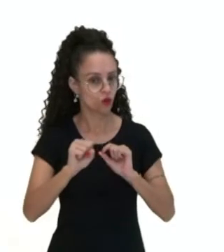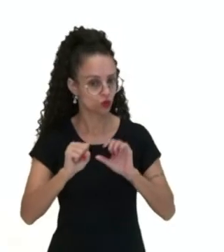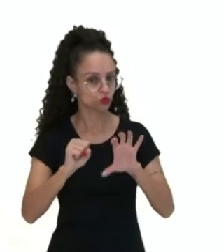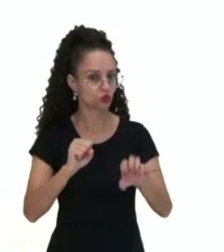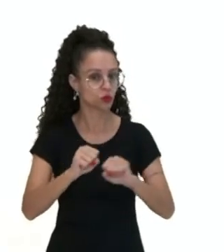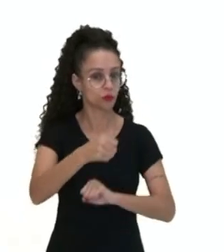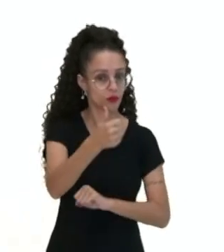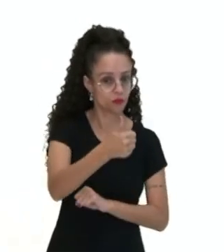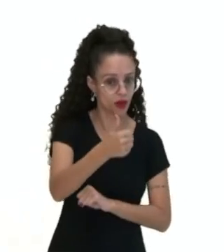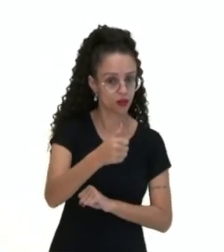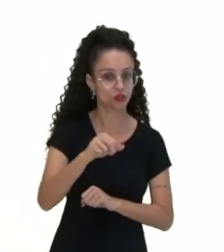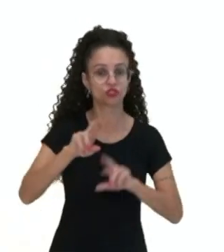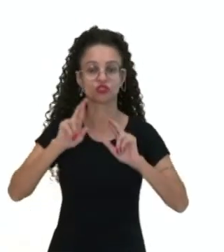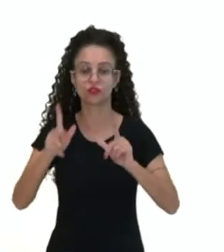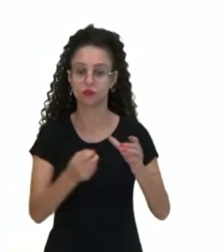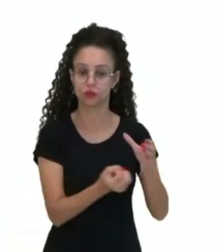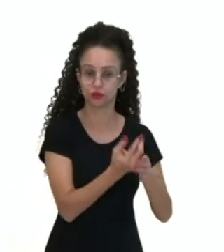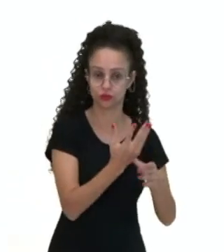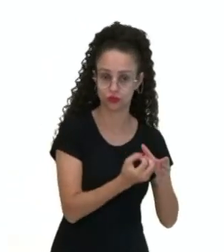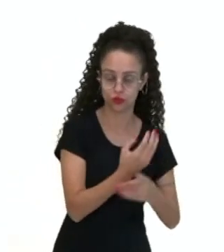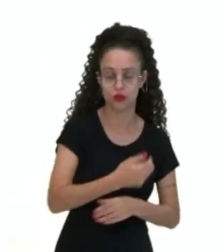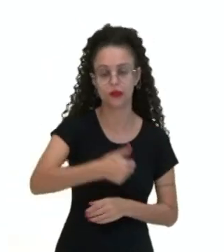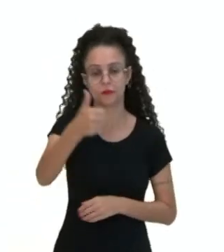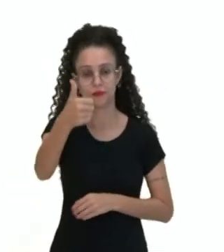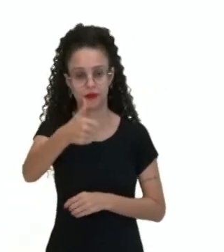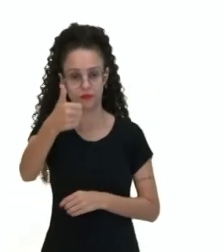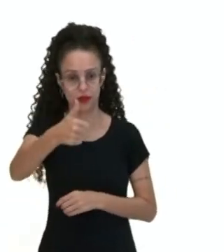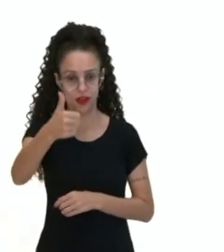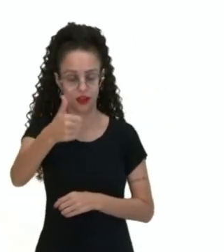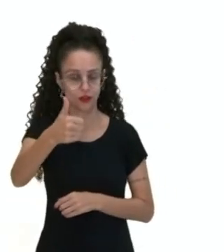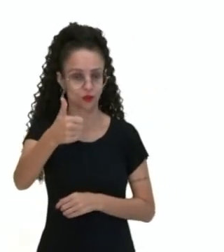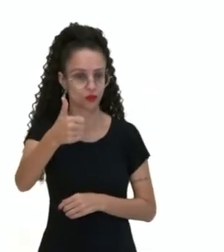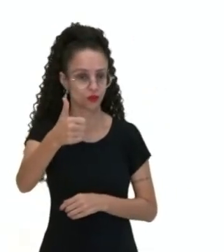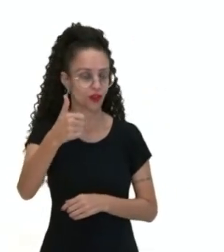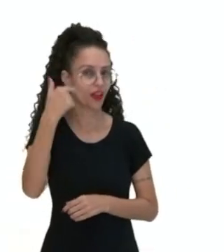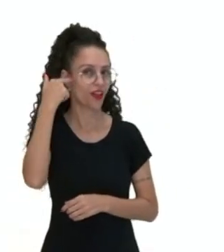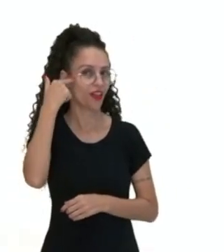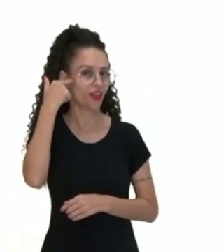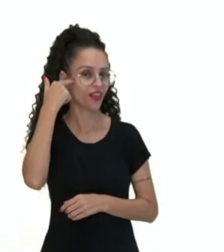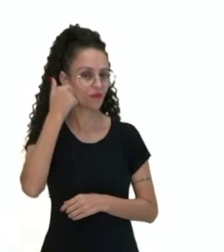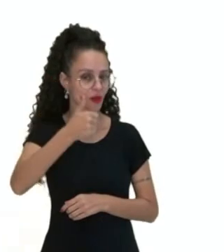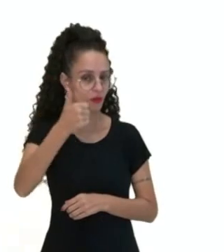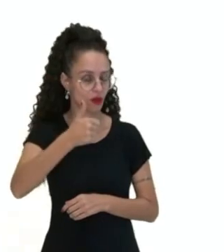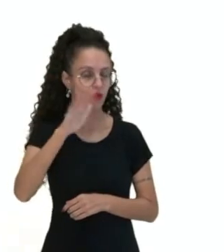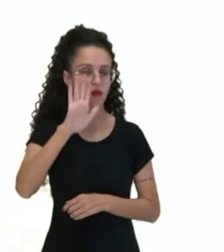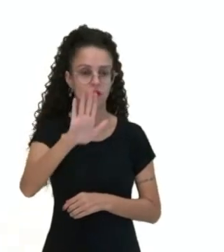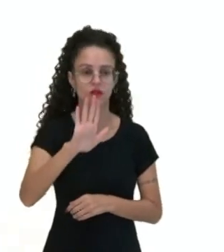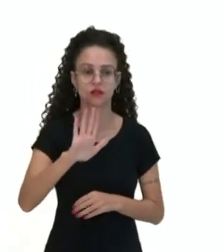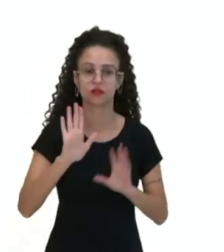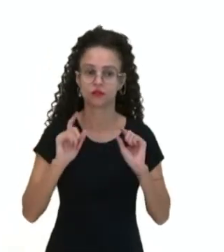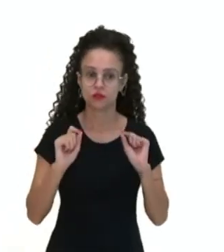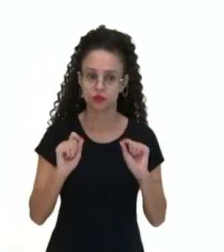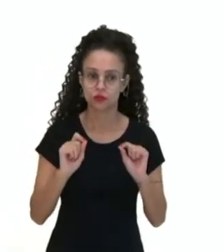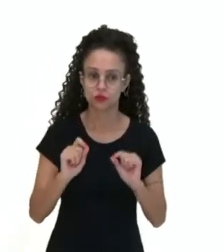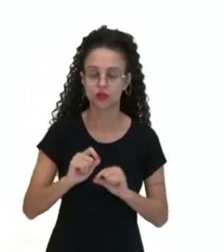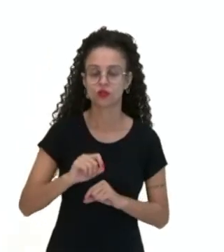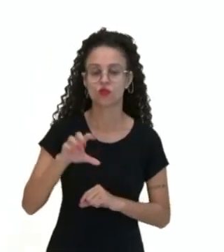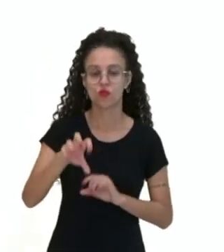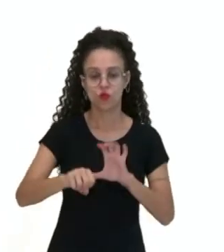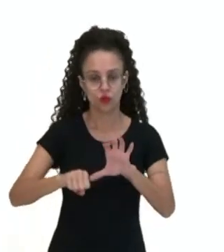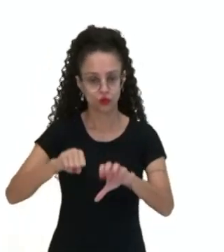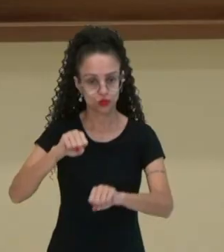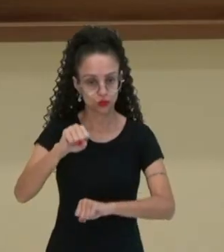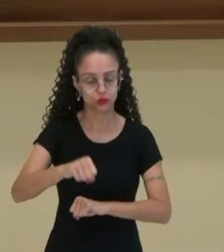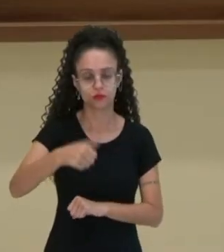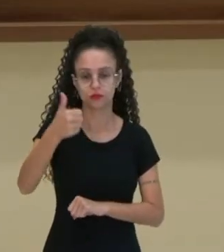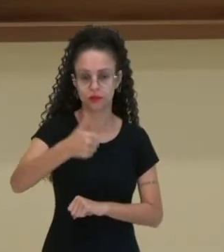é diferente de produtor. Quando a gente fala assim primário, né, a gente logo pensa primeiro, mas não, tá? O consumidor primário